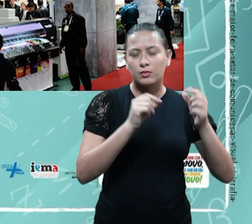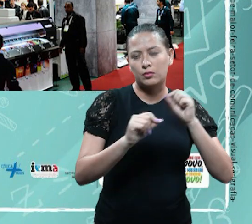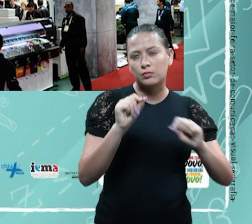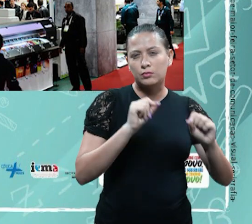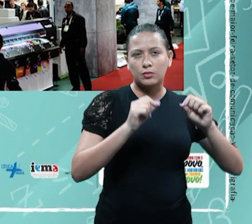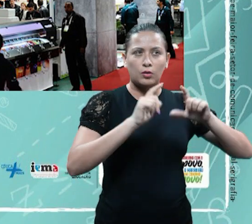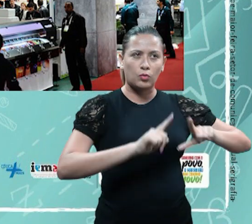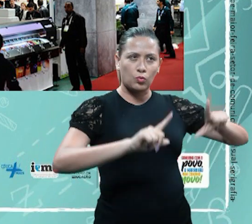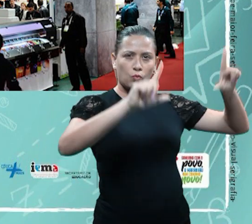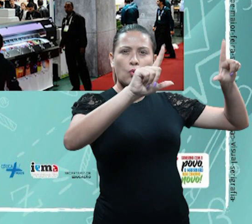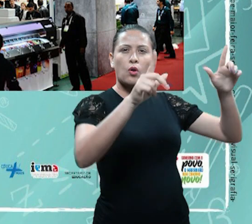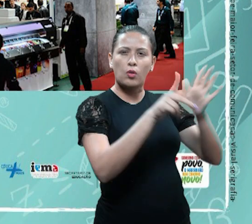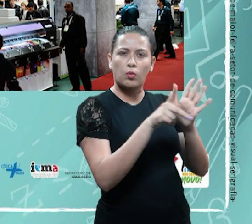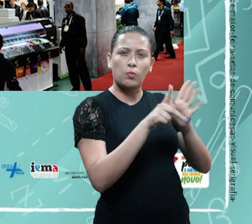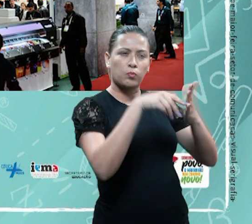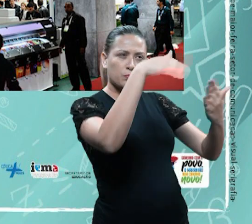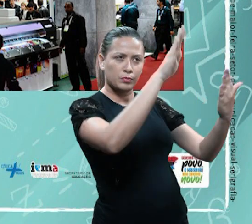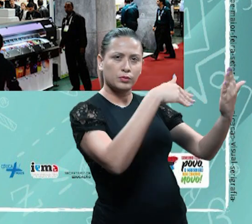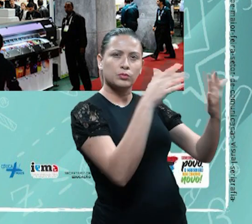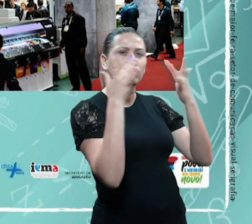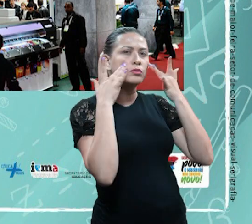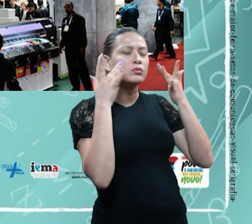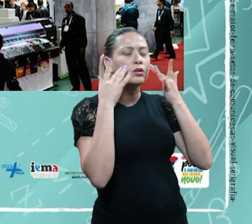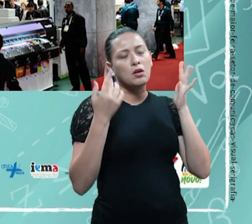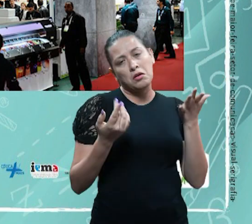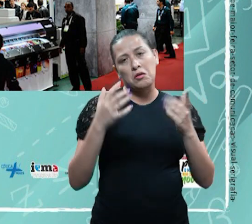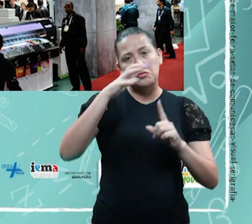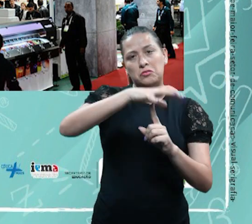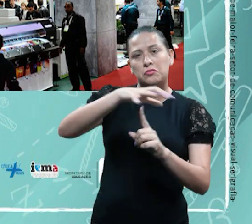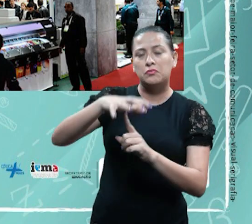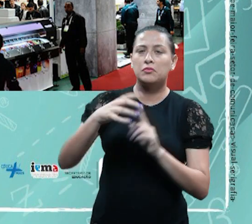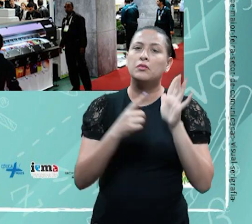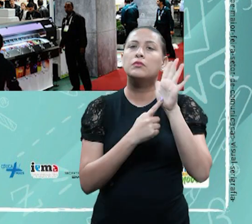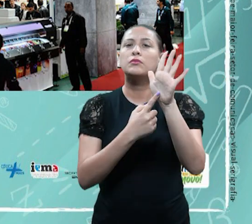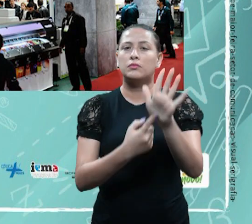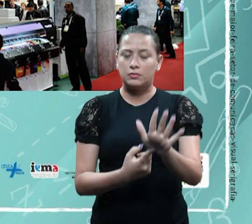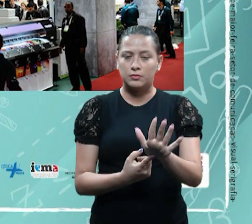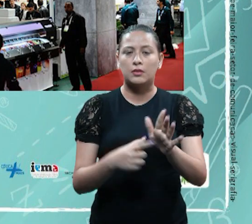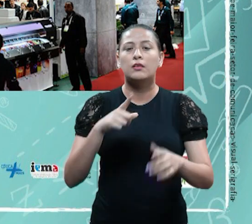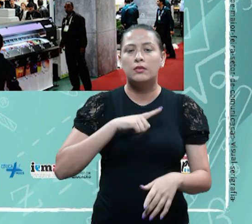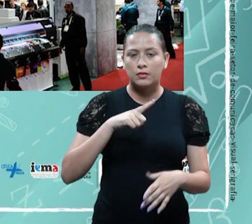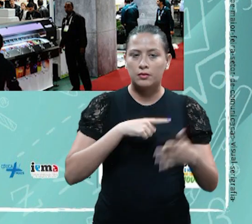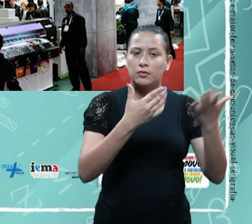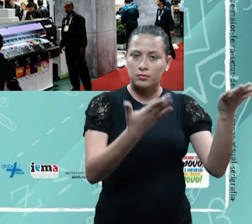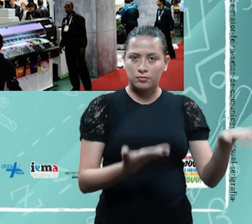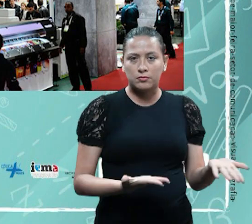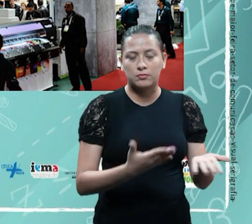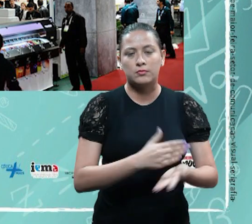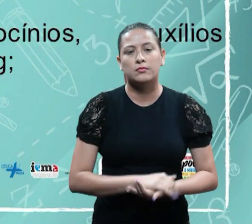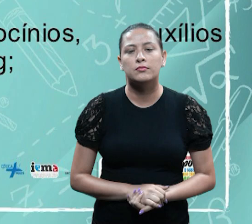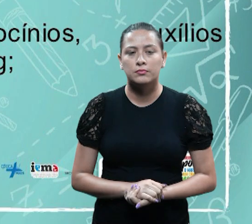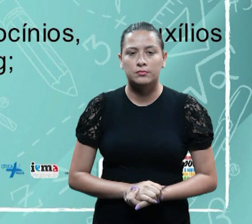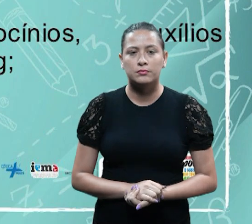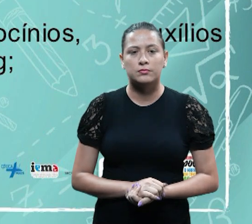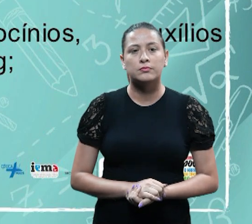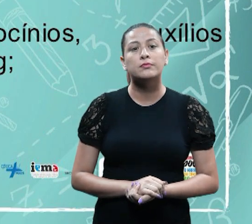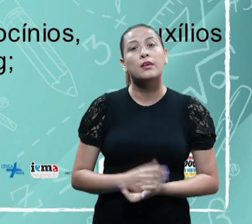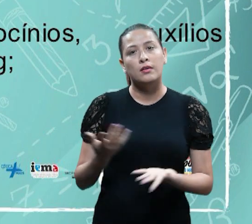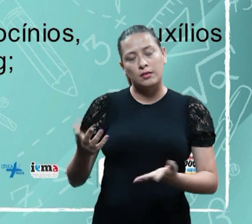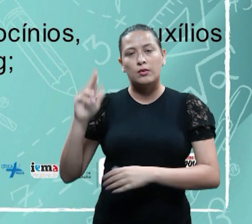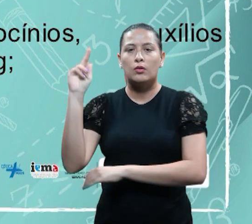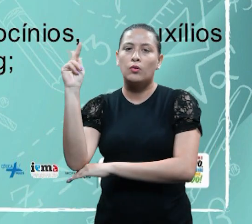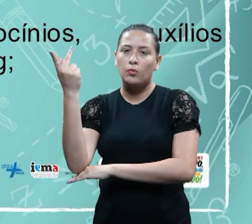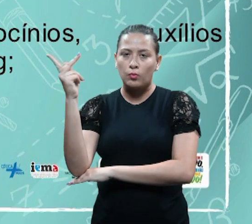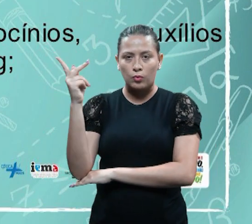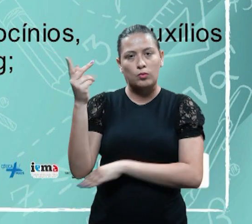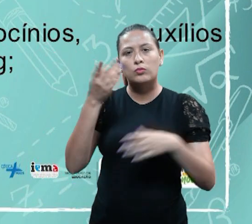obras de arte, feira, exposição, geralmente tem esse serviço transitório. A hospedagem,